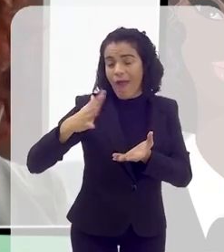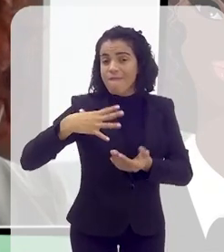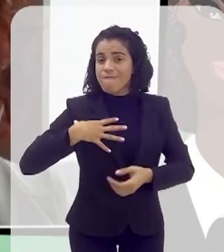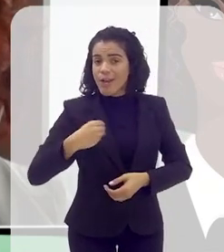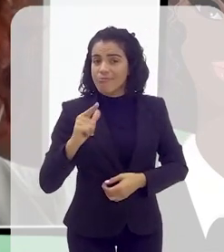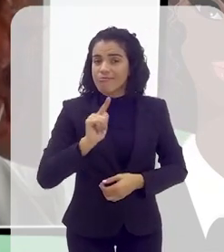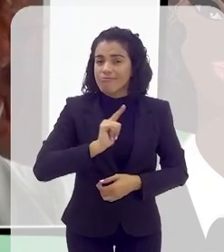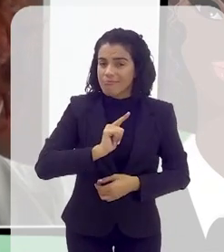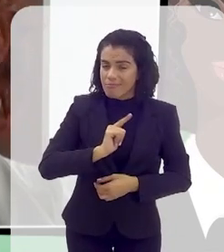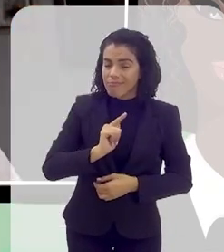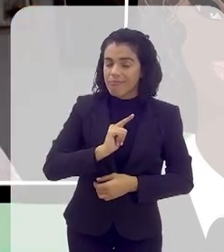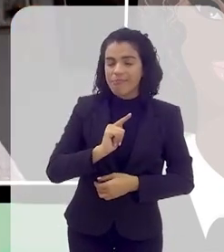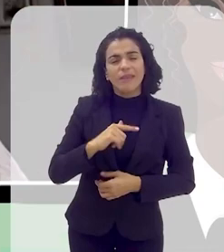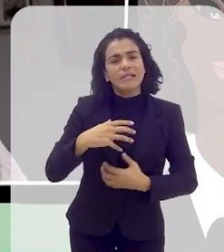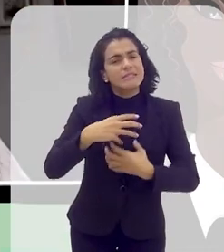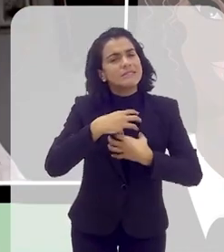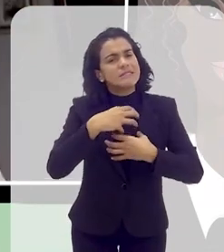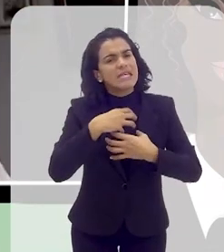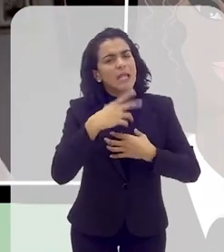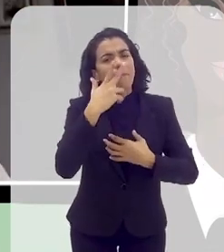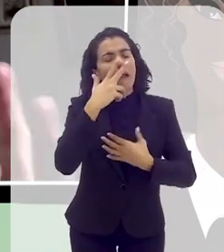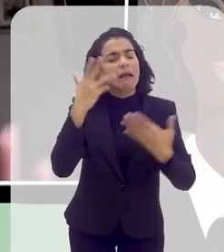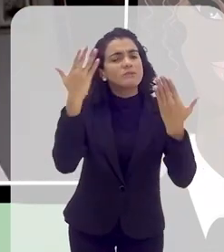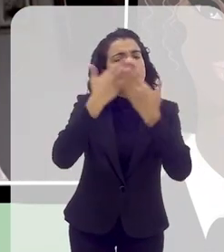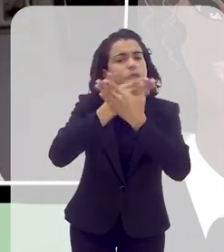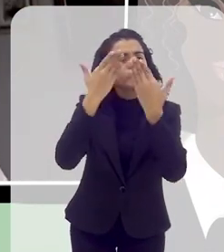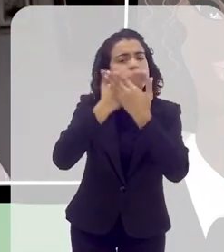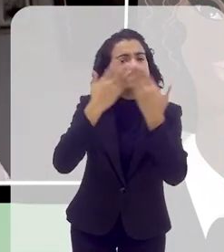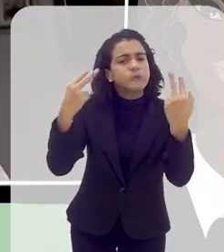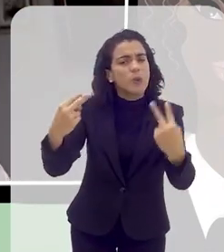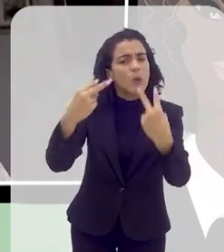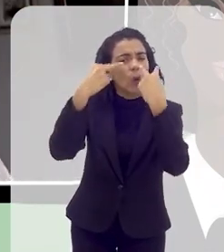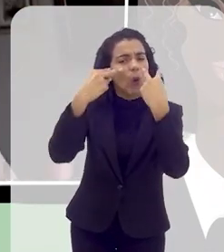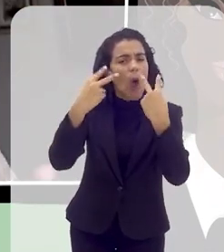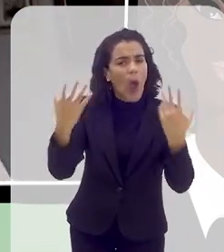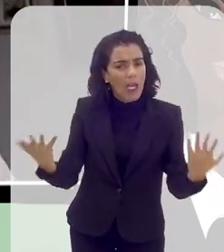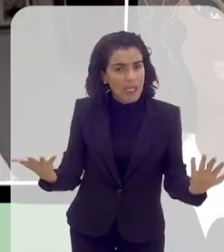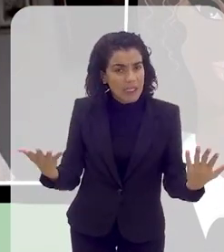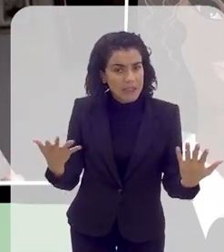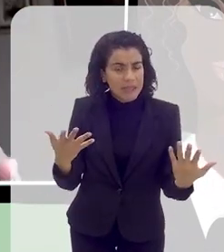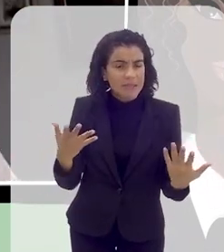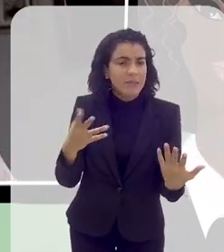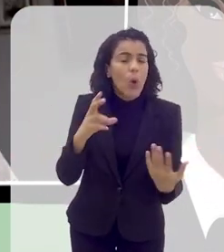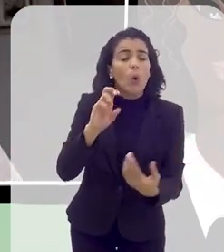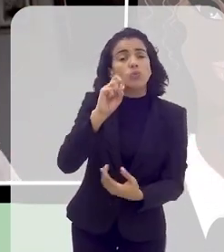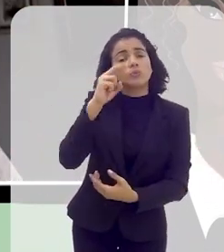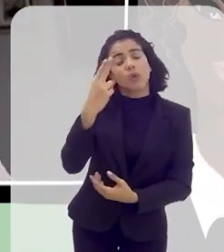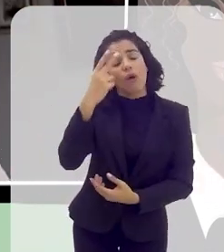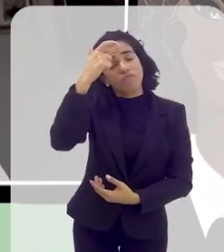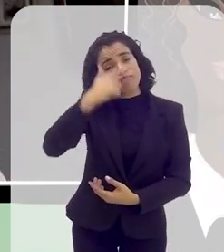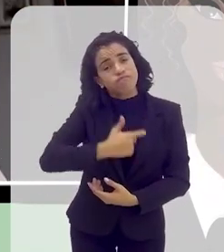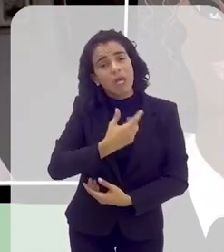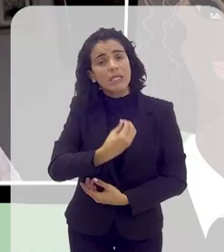tem filhos, né? Então a gente se sente invisibilizada, então a gente não existe, ou a gente só existe